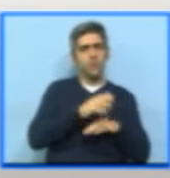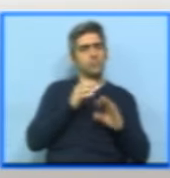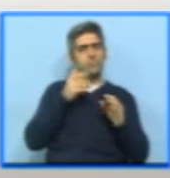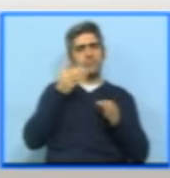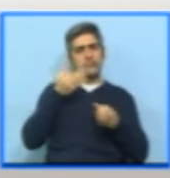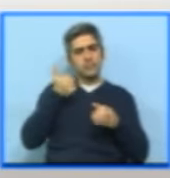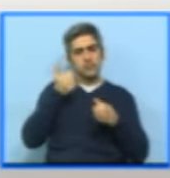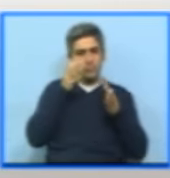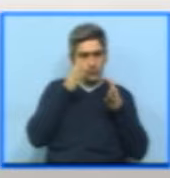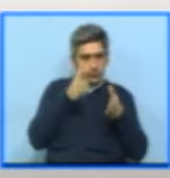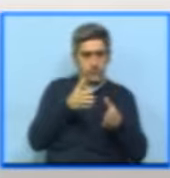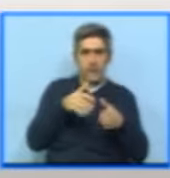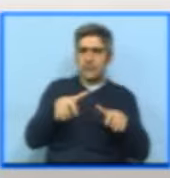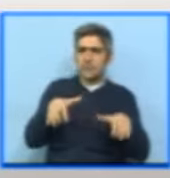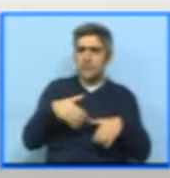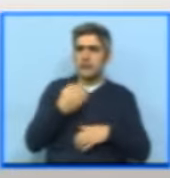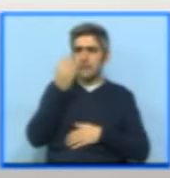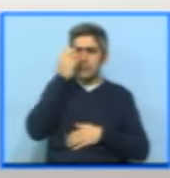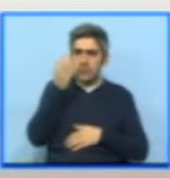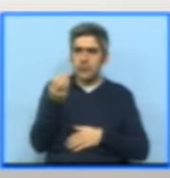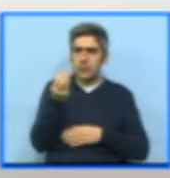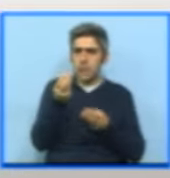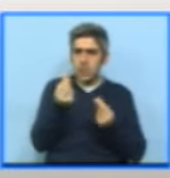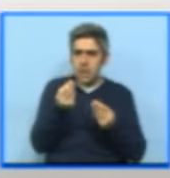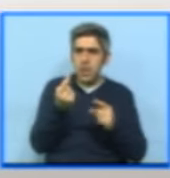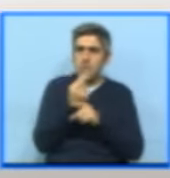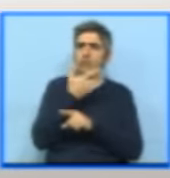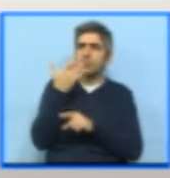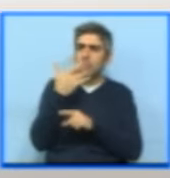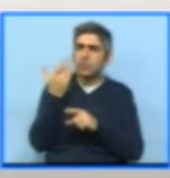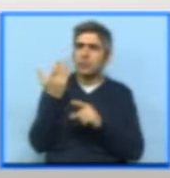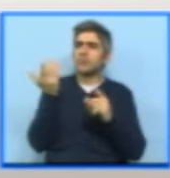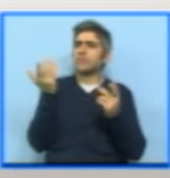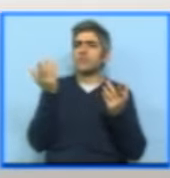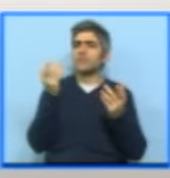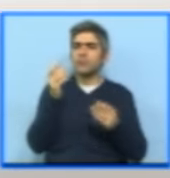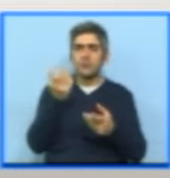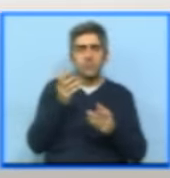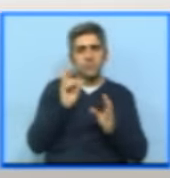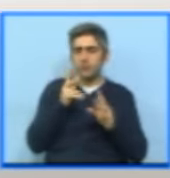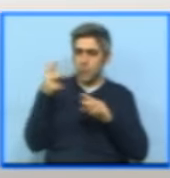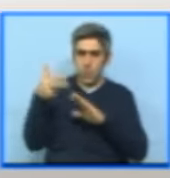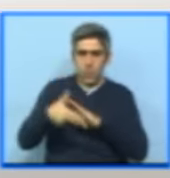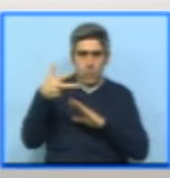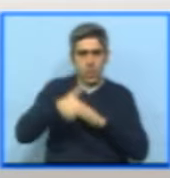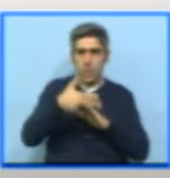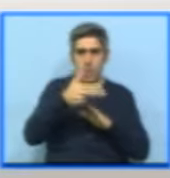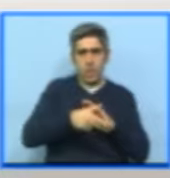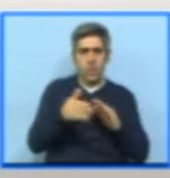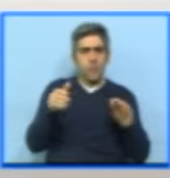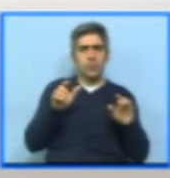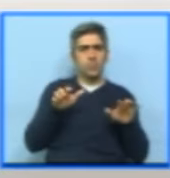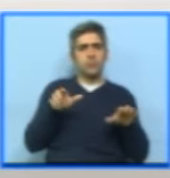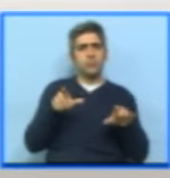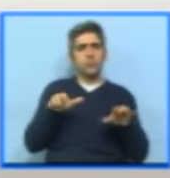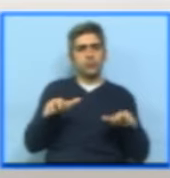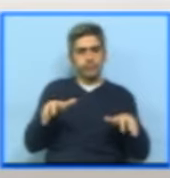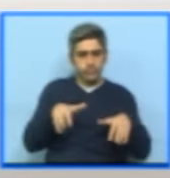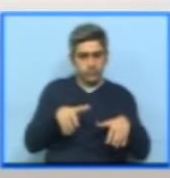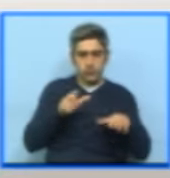é excesso de ganâncias, de dinheiros, de supérfluos, tudo o que nos leva a cortar com isso, como o jejum e a abstinência, para